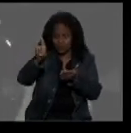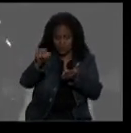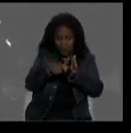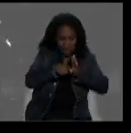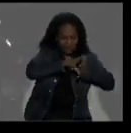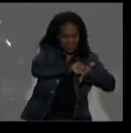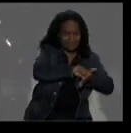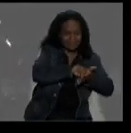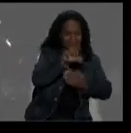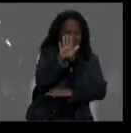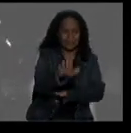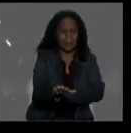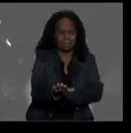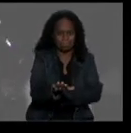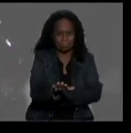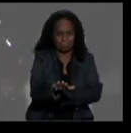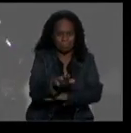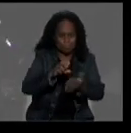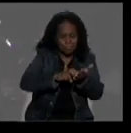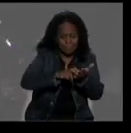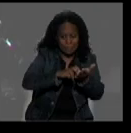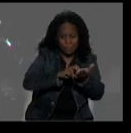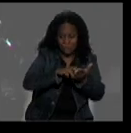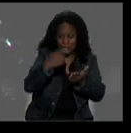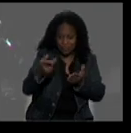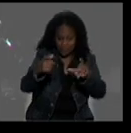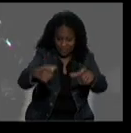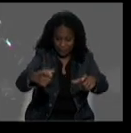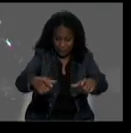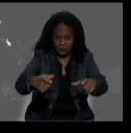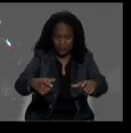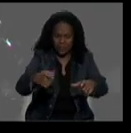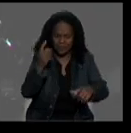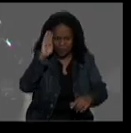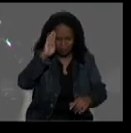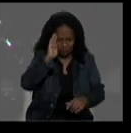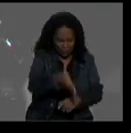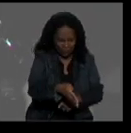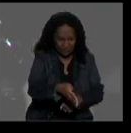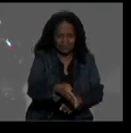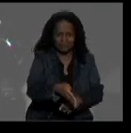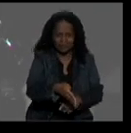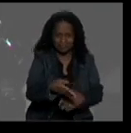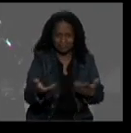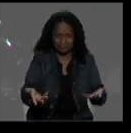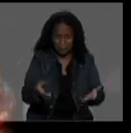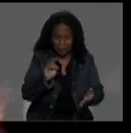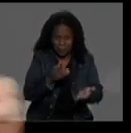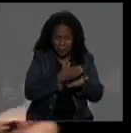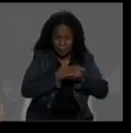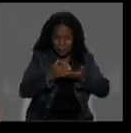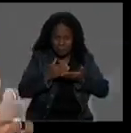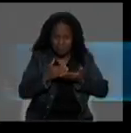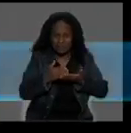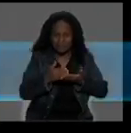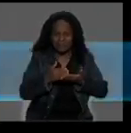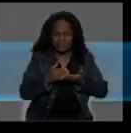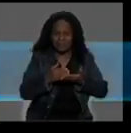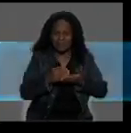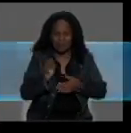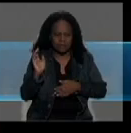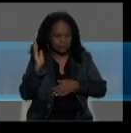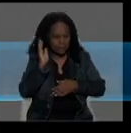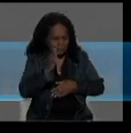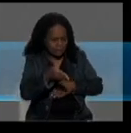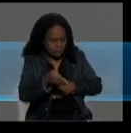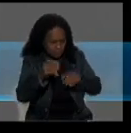dia anterior, na tarde. Nós chegamos de manhã, vamos já direto lá para o local para já começar a esquentar, né?